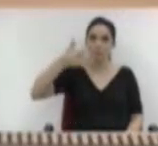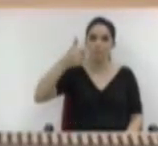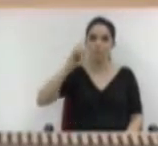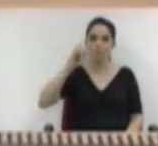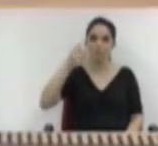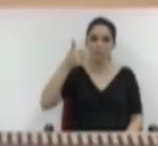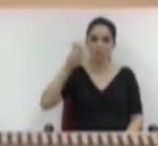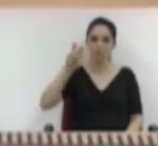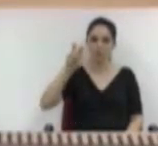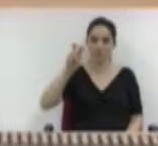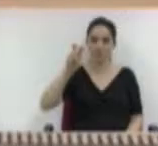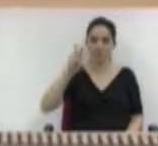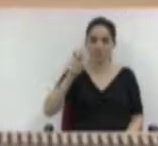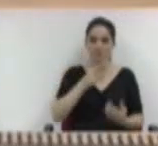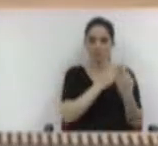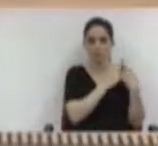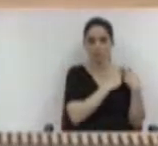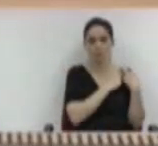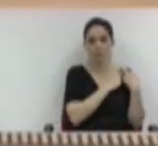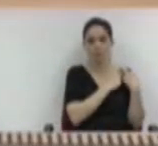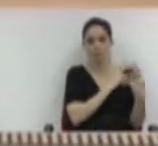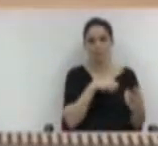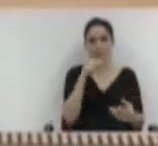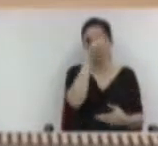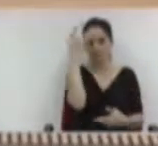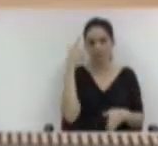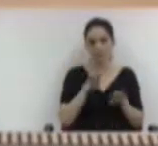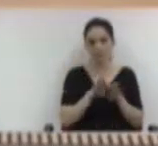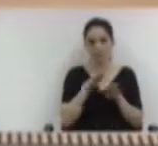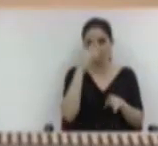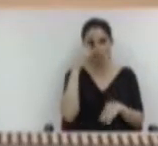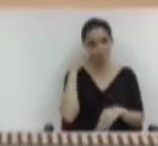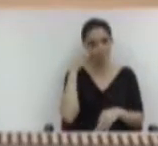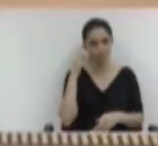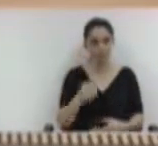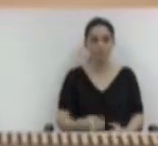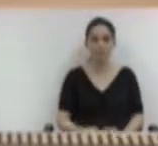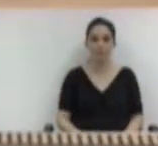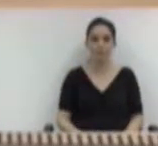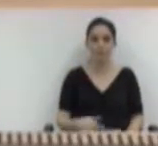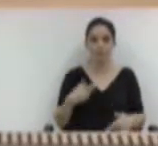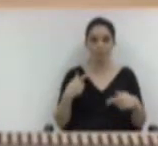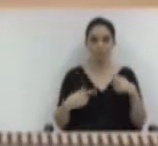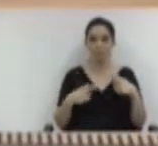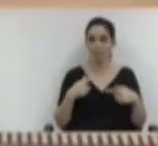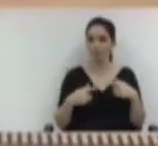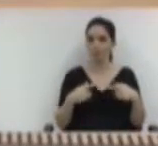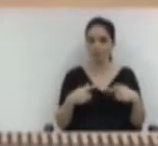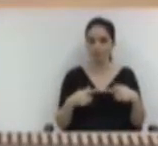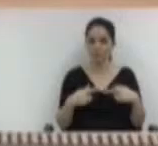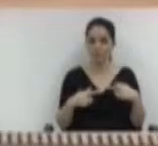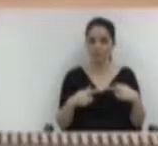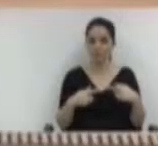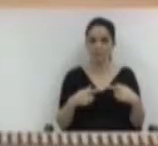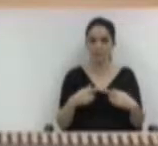919/2015. Autor, vereador Luizinho da Casaquil e vereador doutor Júlio. Requerimento número